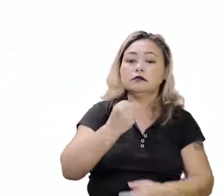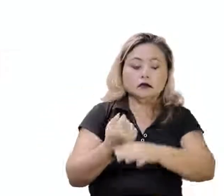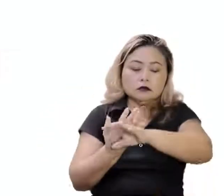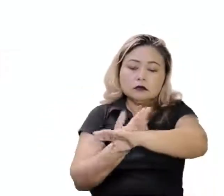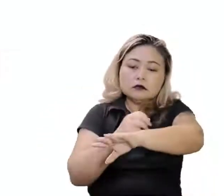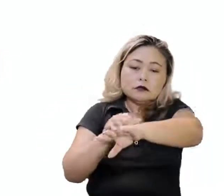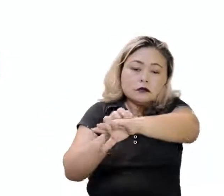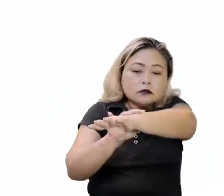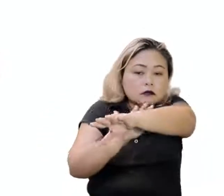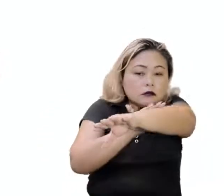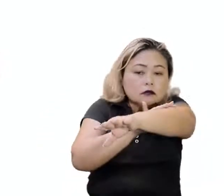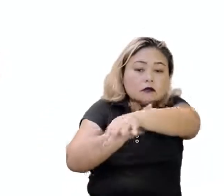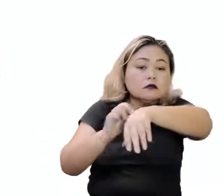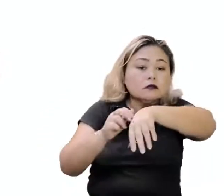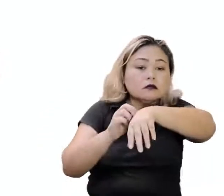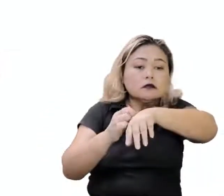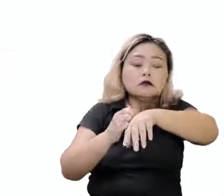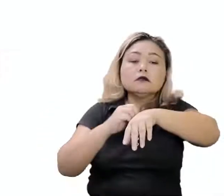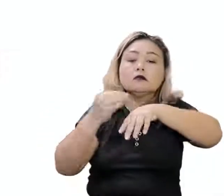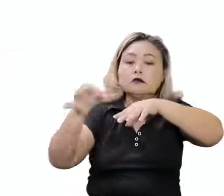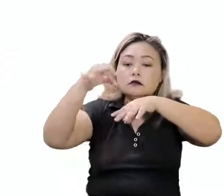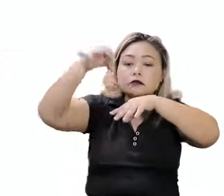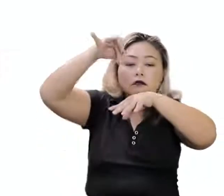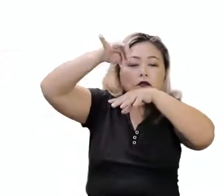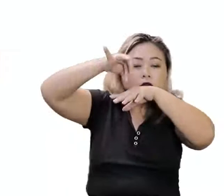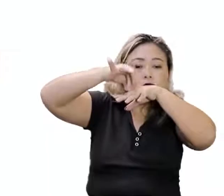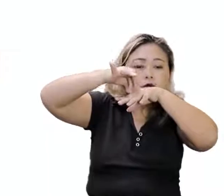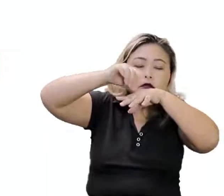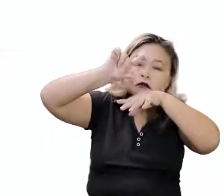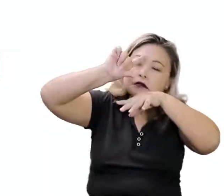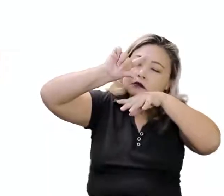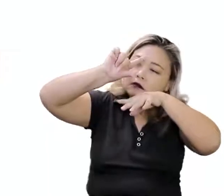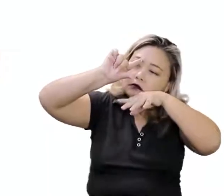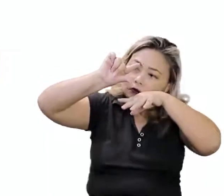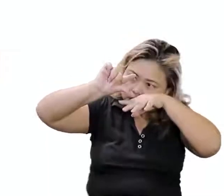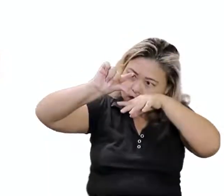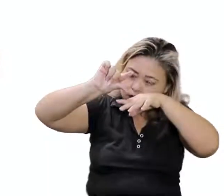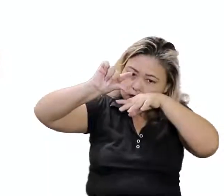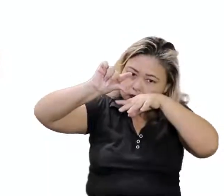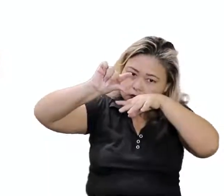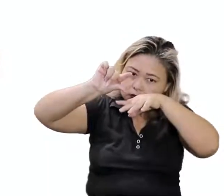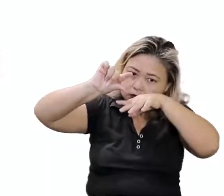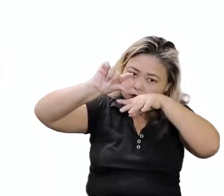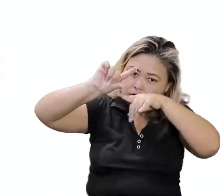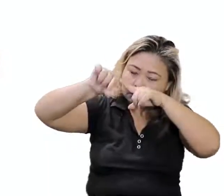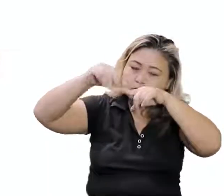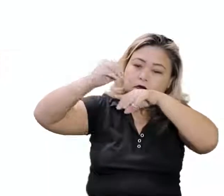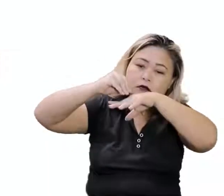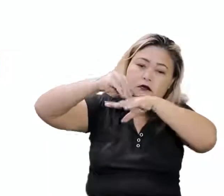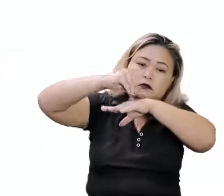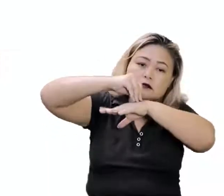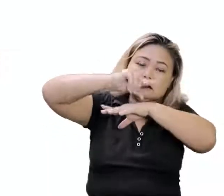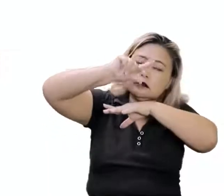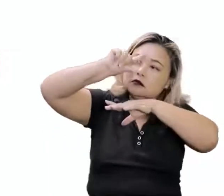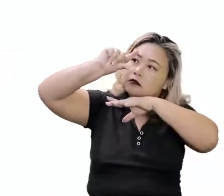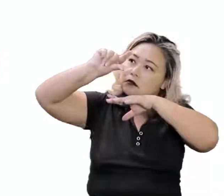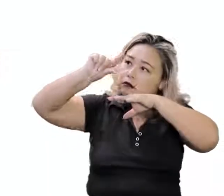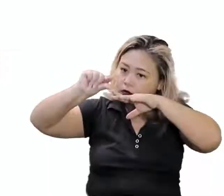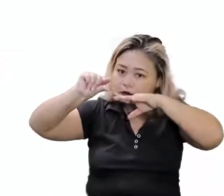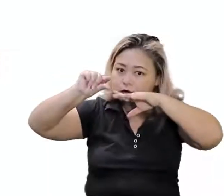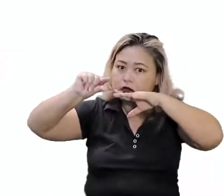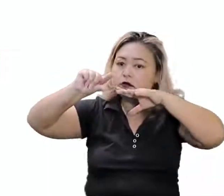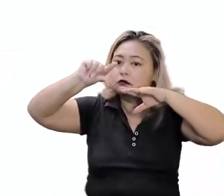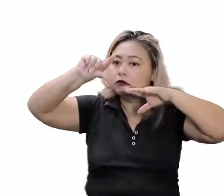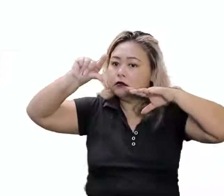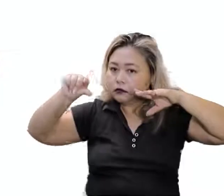energia. Aí vem para o segundo nível trófico o insetinho. Aí passa para o sapinho. Já vai diminuindo,